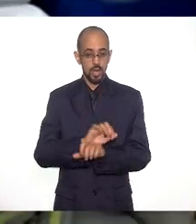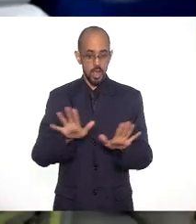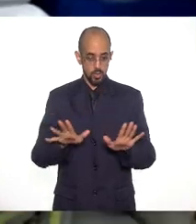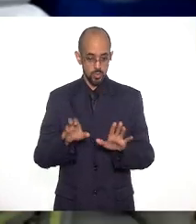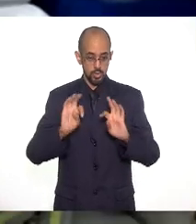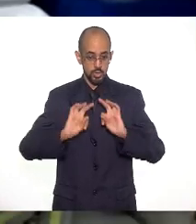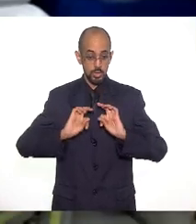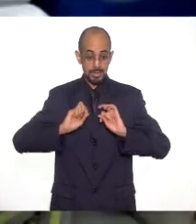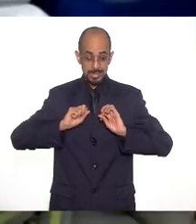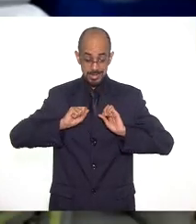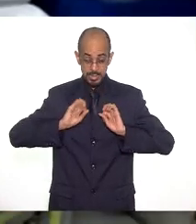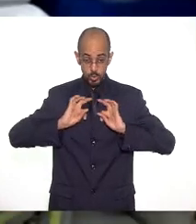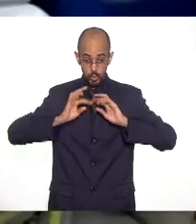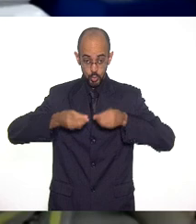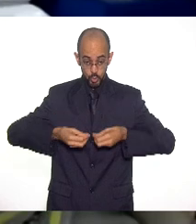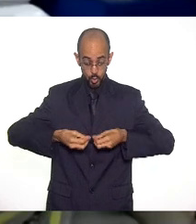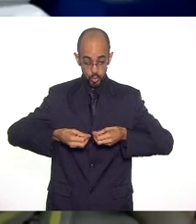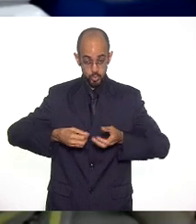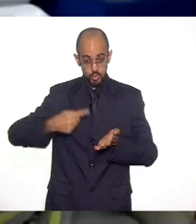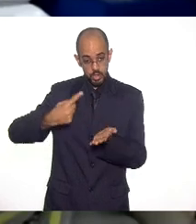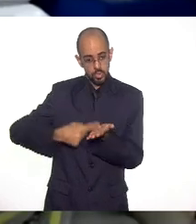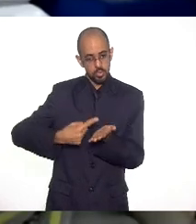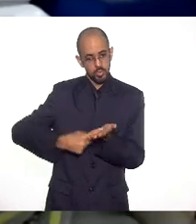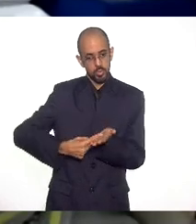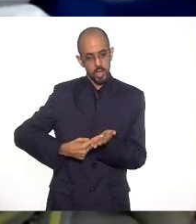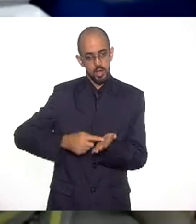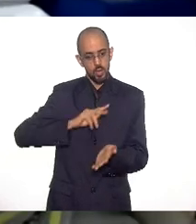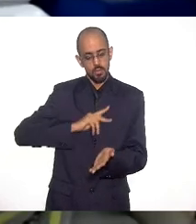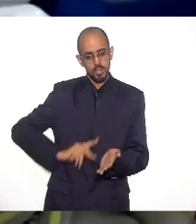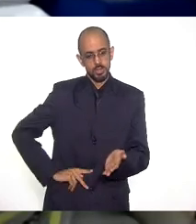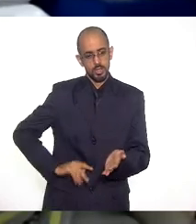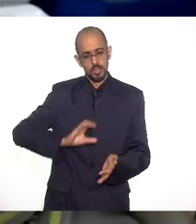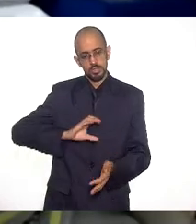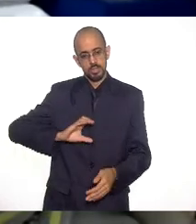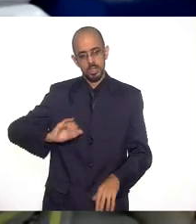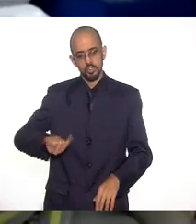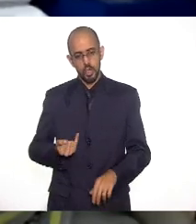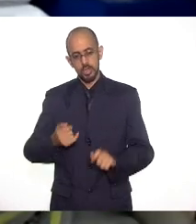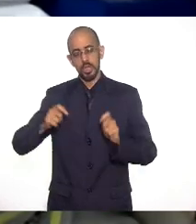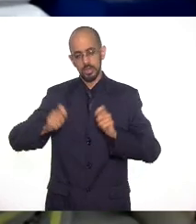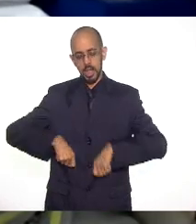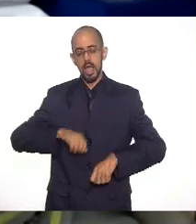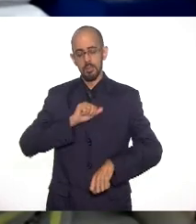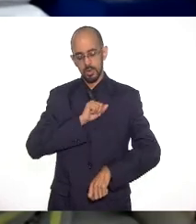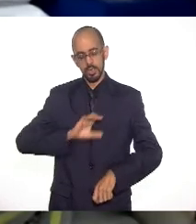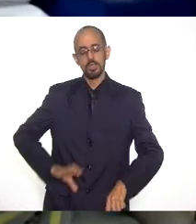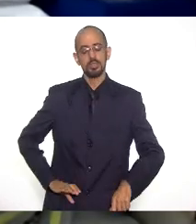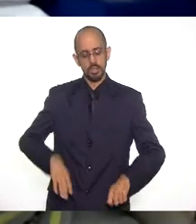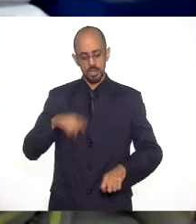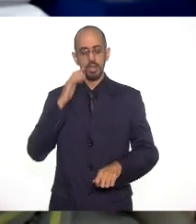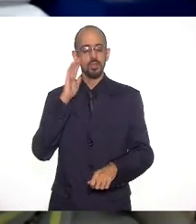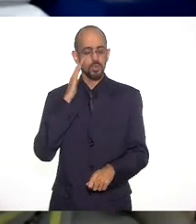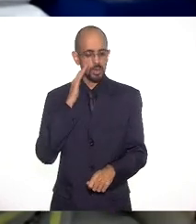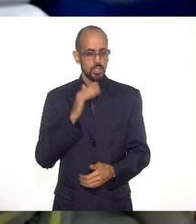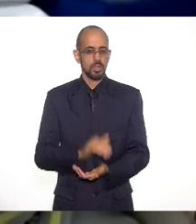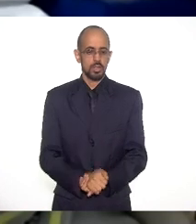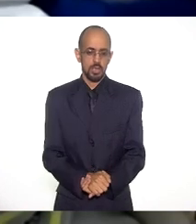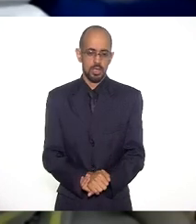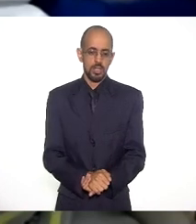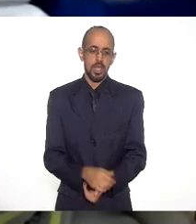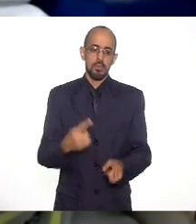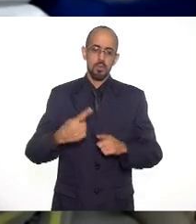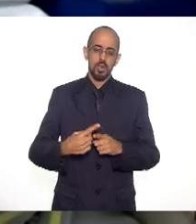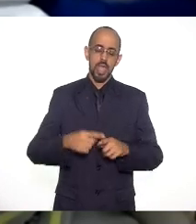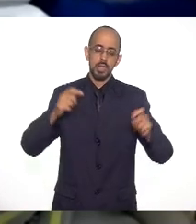alinhar com o presidente da CCJ aqui, não vejo nenhuma dificuldade para André Siliano compreender que o que a gente vai fazer é uma contribuição muito